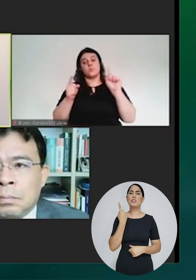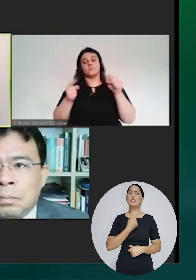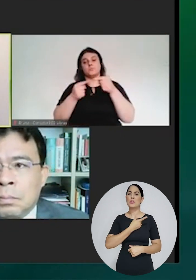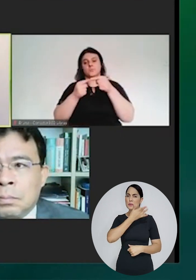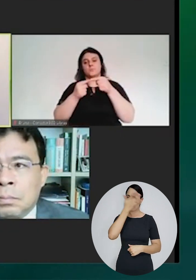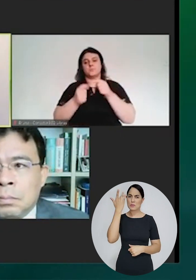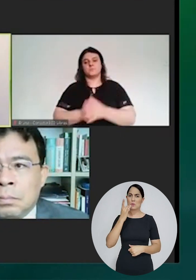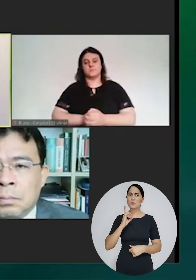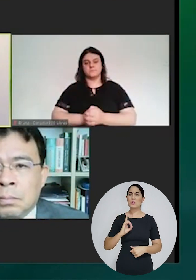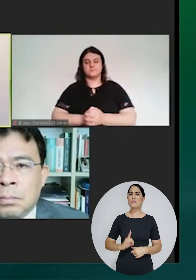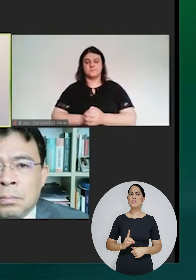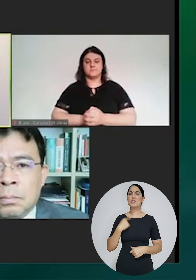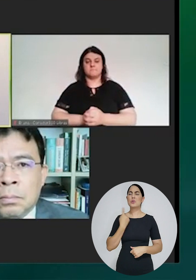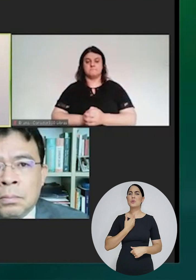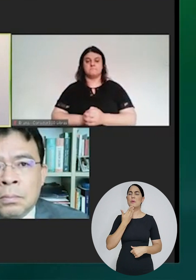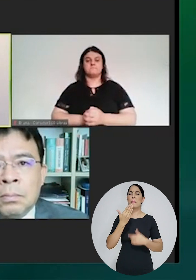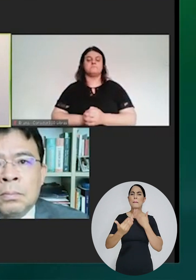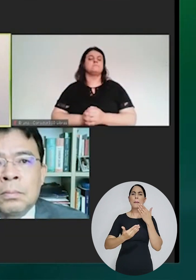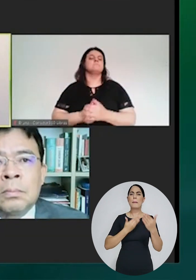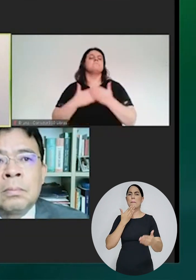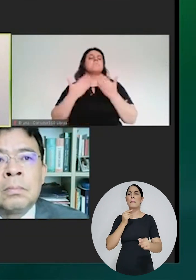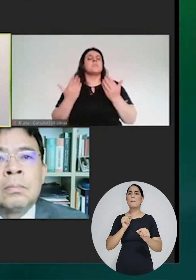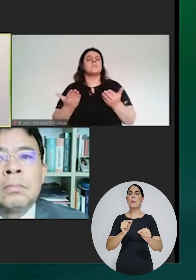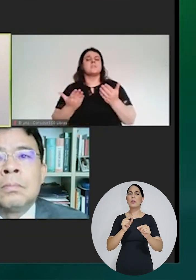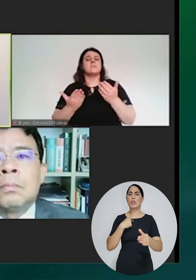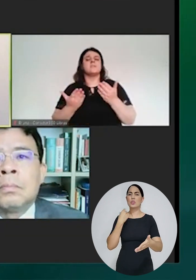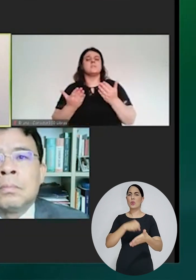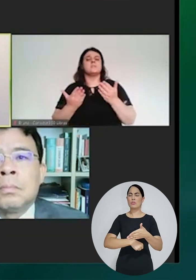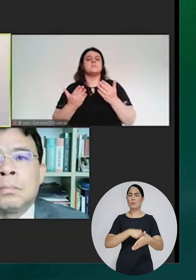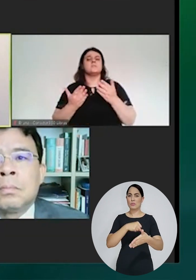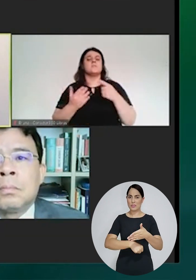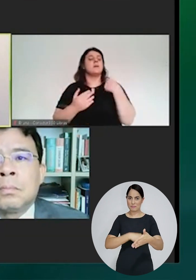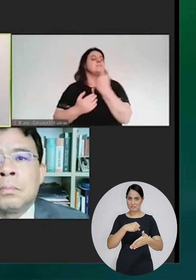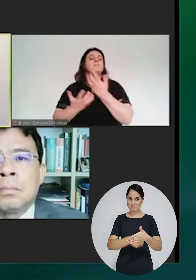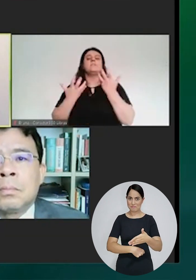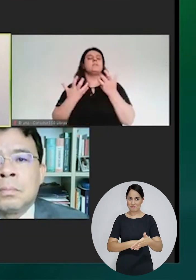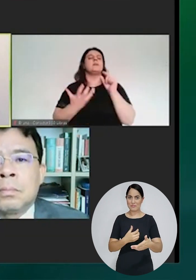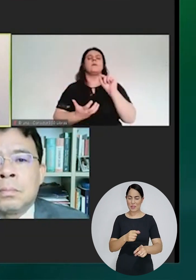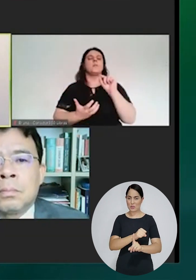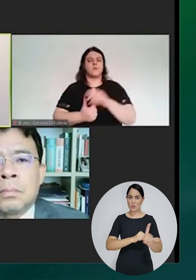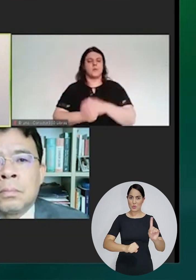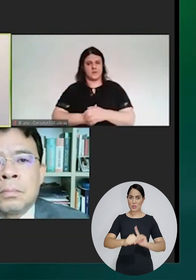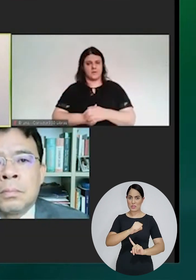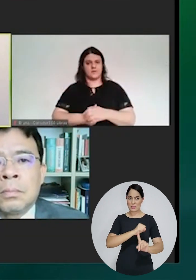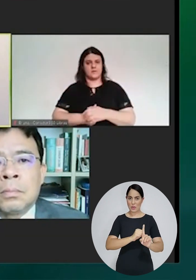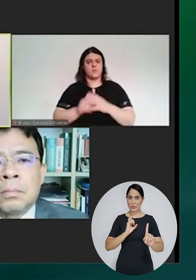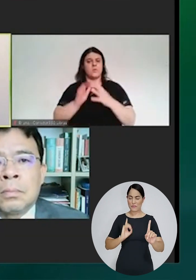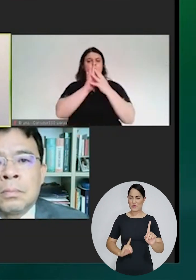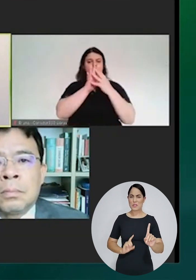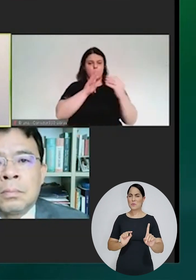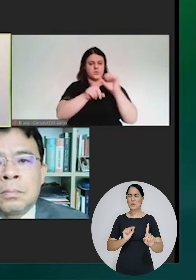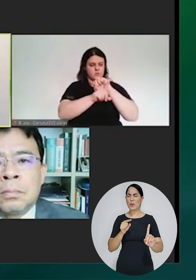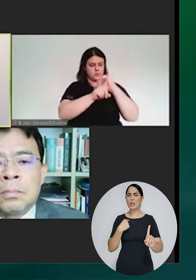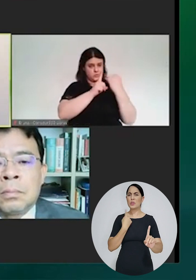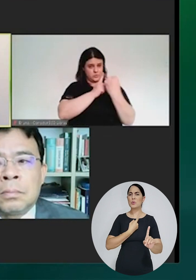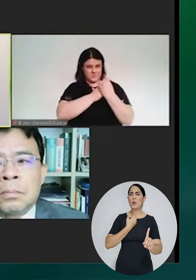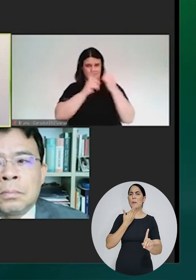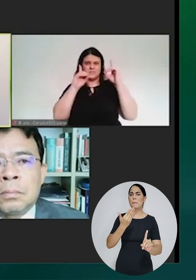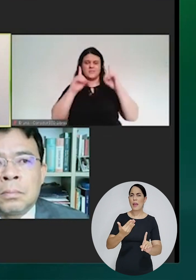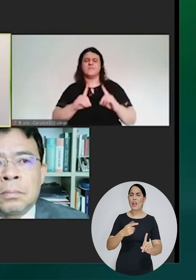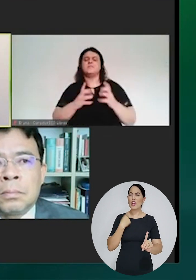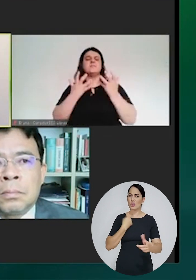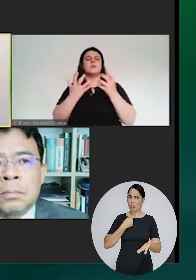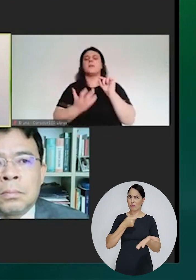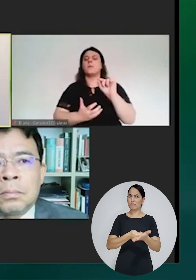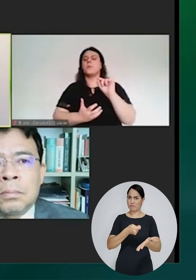forma. O que então a gente reivindica quando a gente fala em modelo social da deficiência?